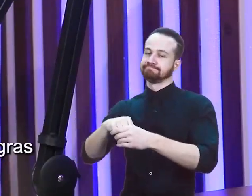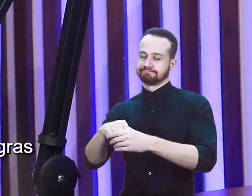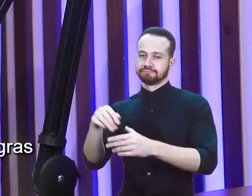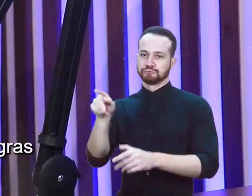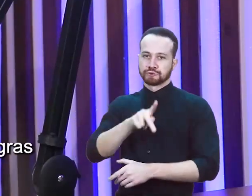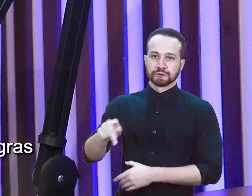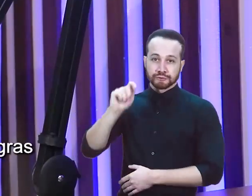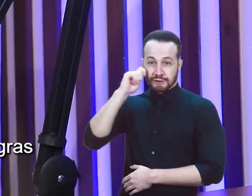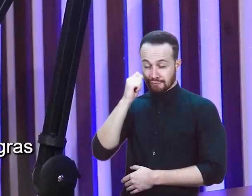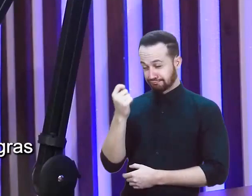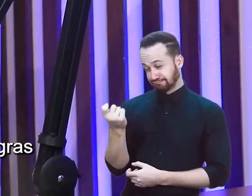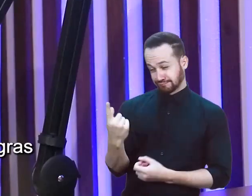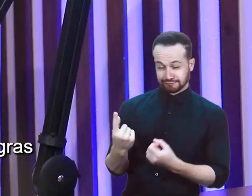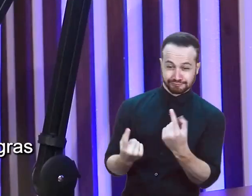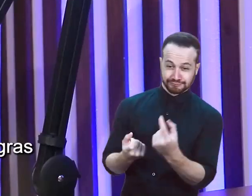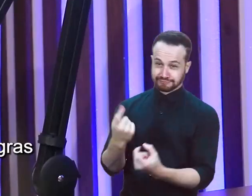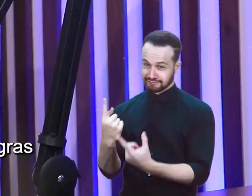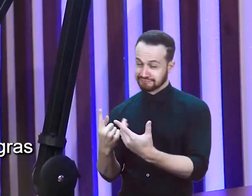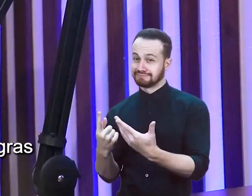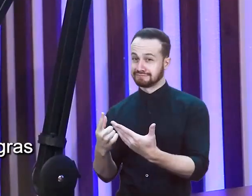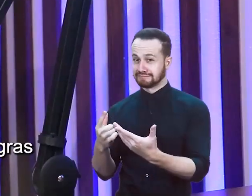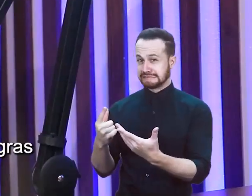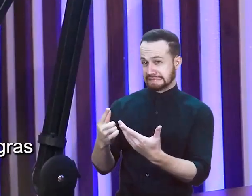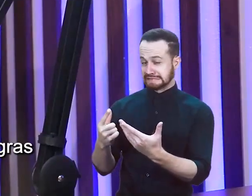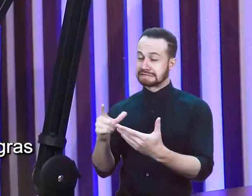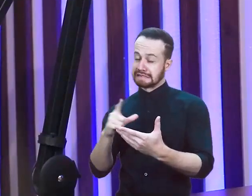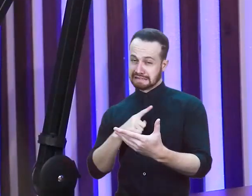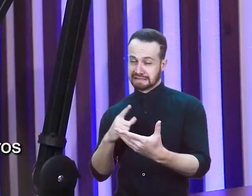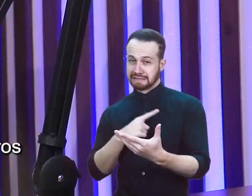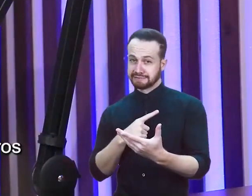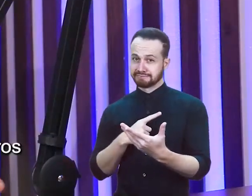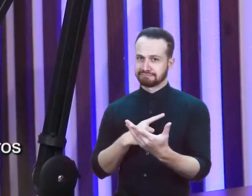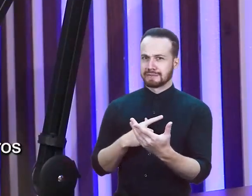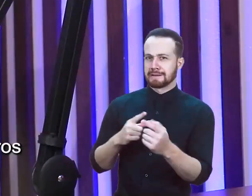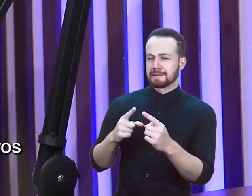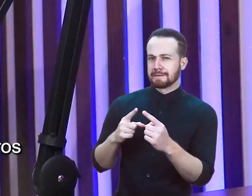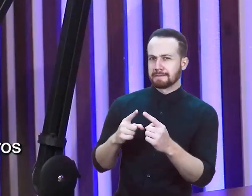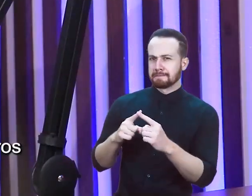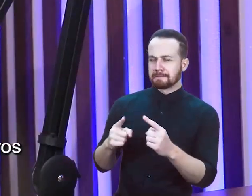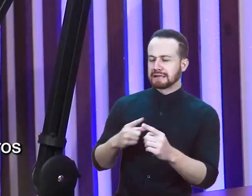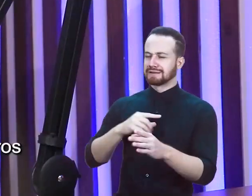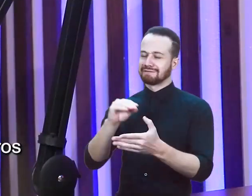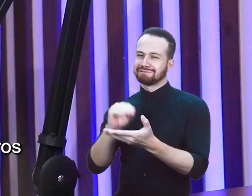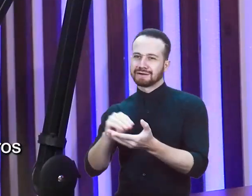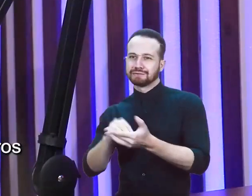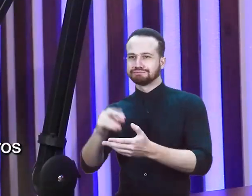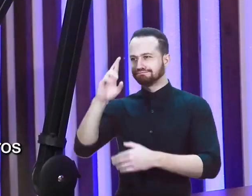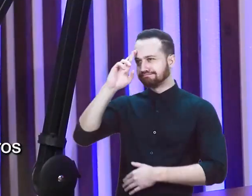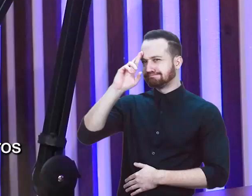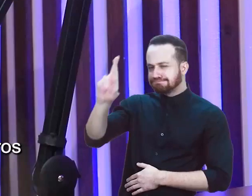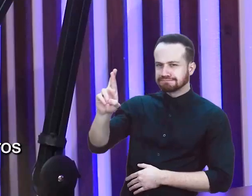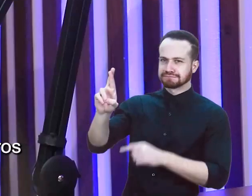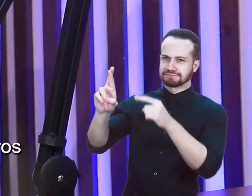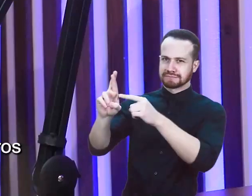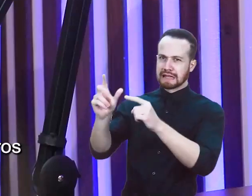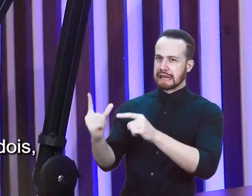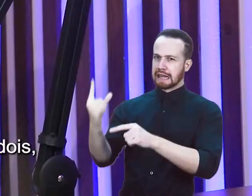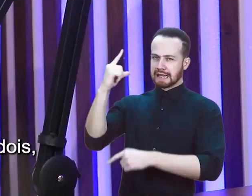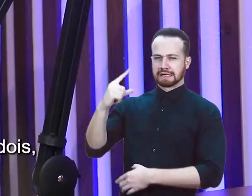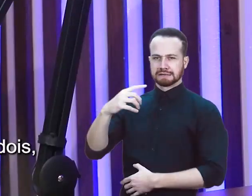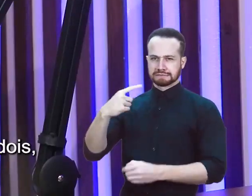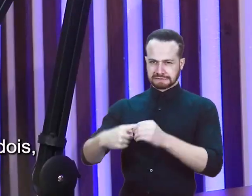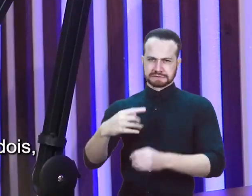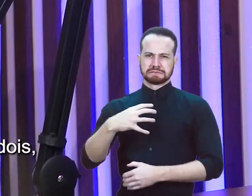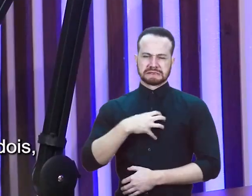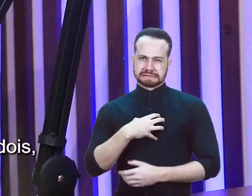insignificante, mas já tem muitos negros e negras nos seus quadros. Nós não tivemos reitores negros, me parece que na Bahia deve